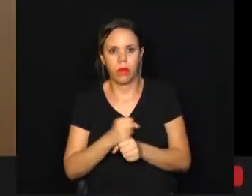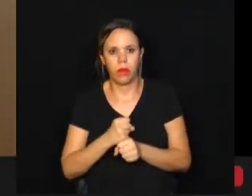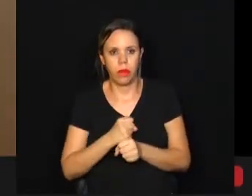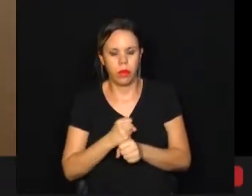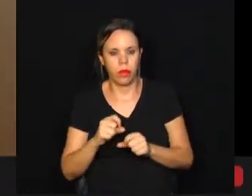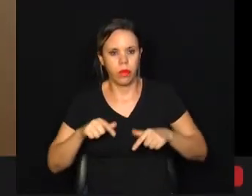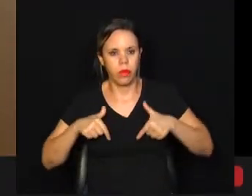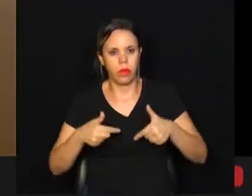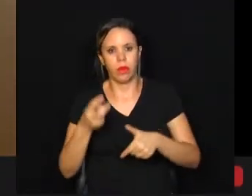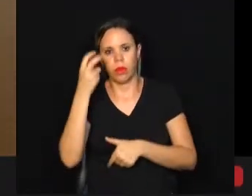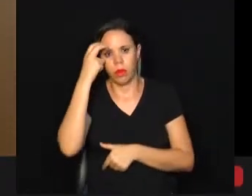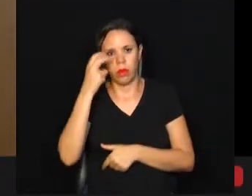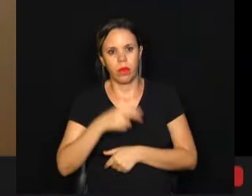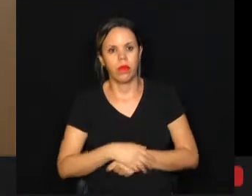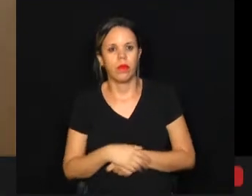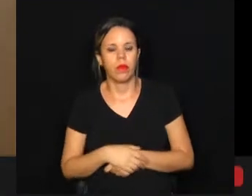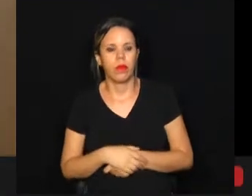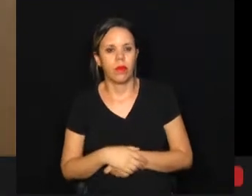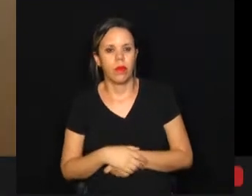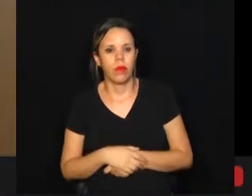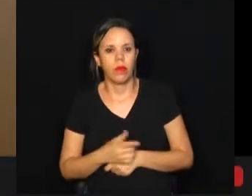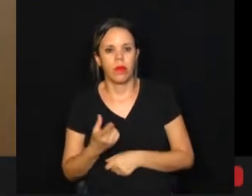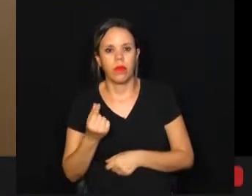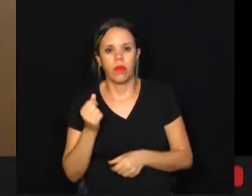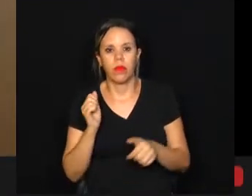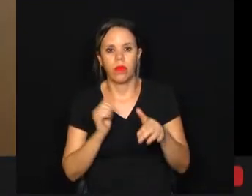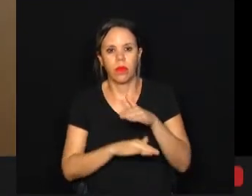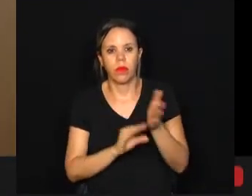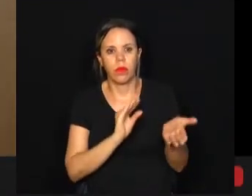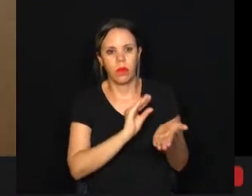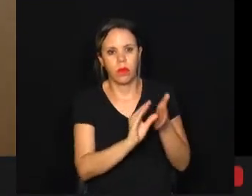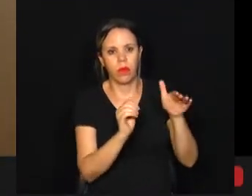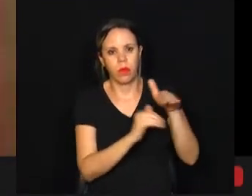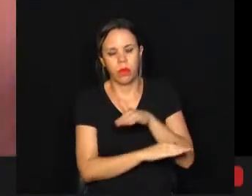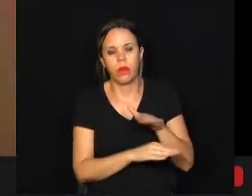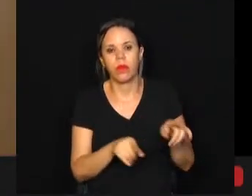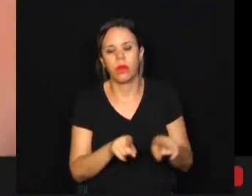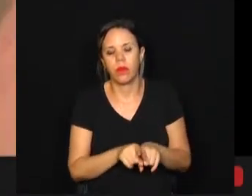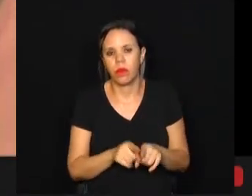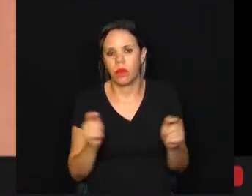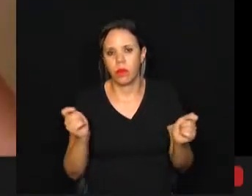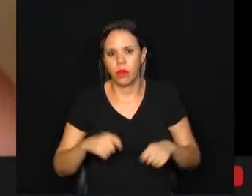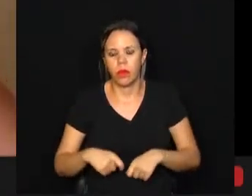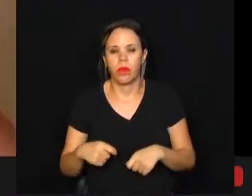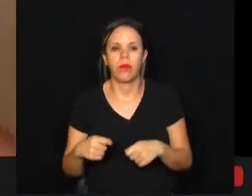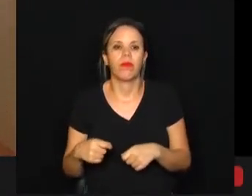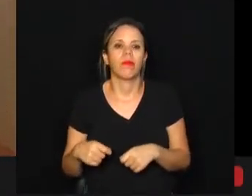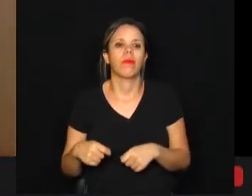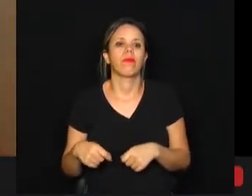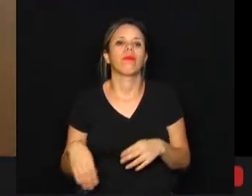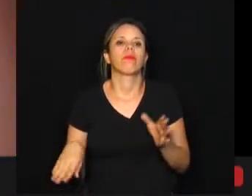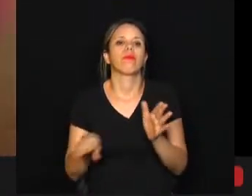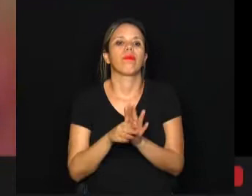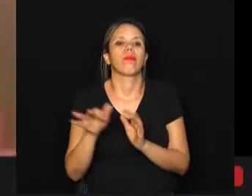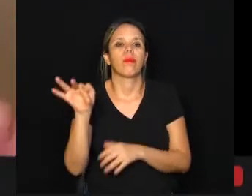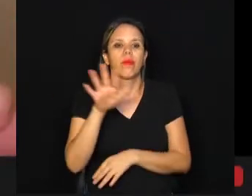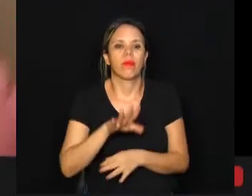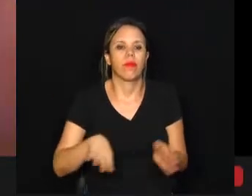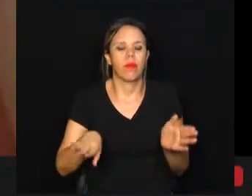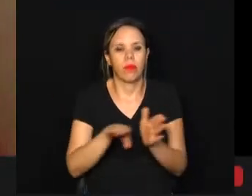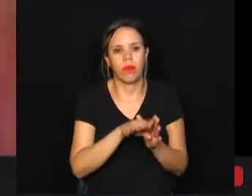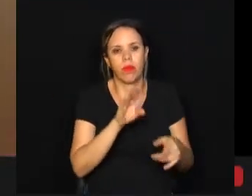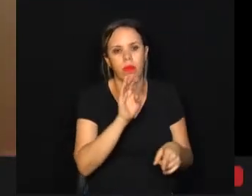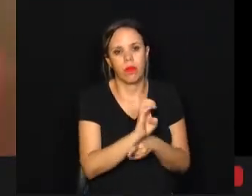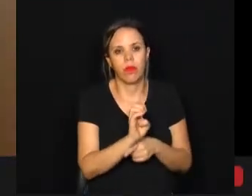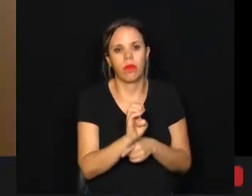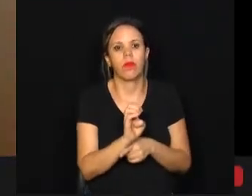ação cultural, e um fundo capaz de receber recursos que viriam do Fundo Federal para o Fundo Estadual,